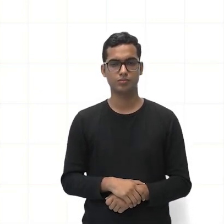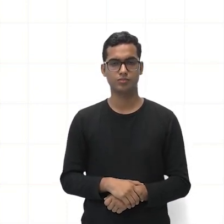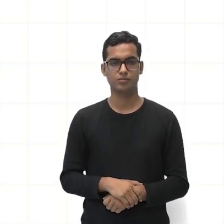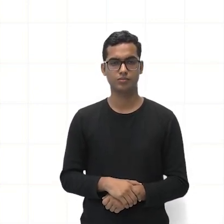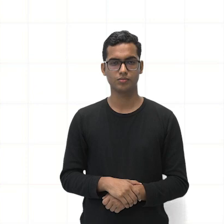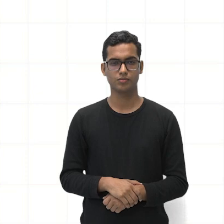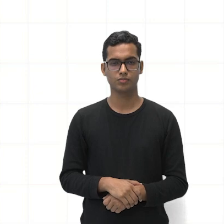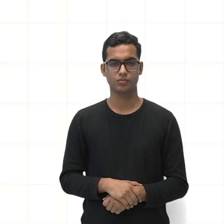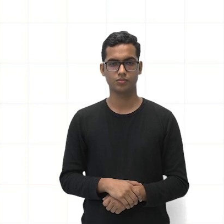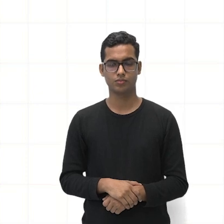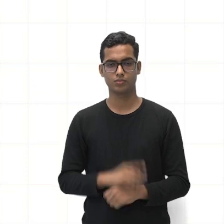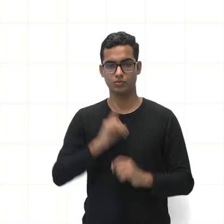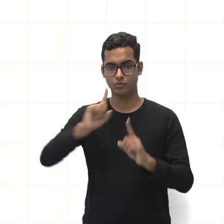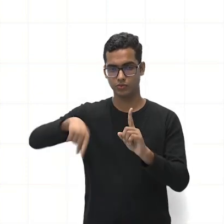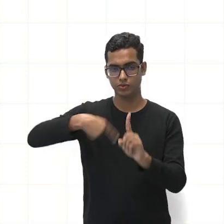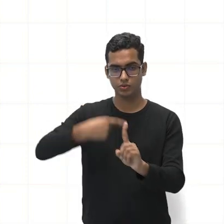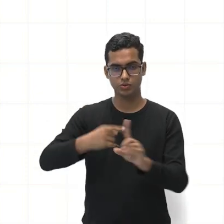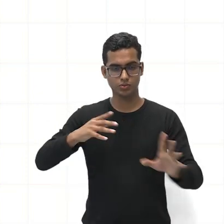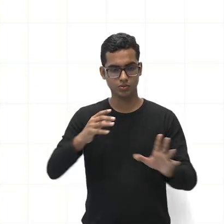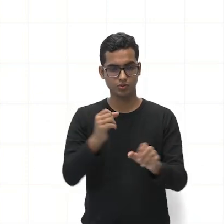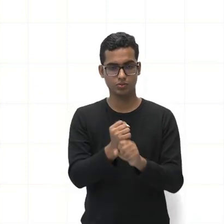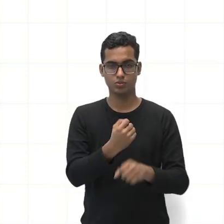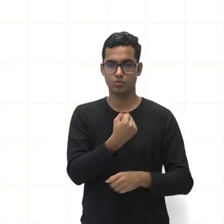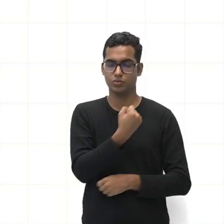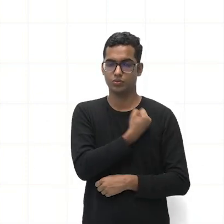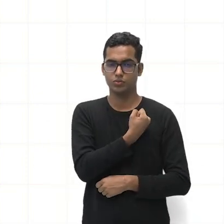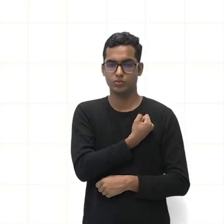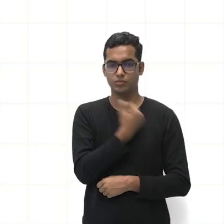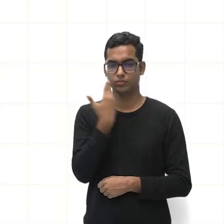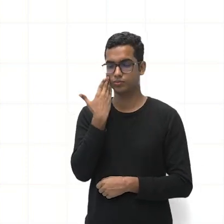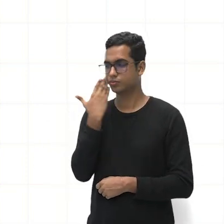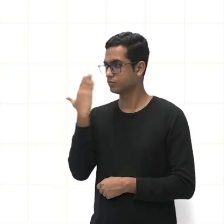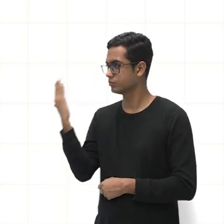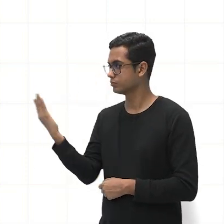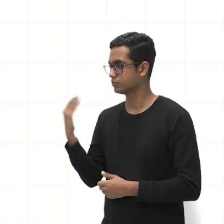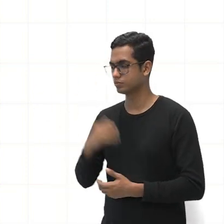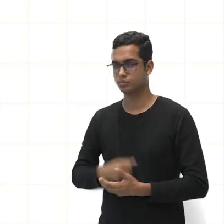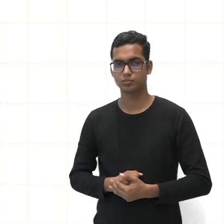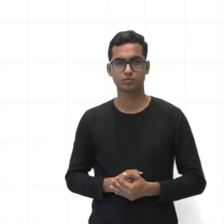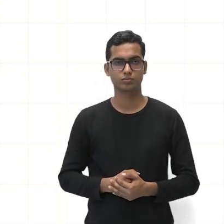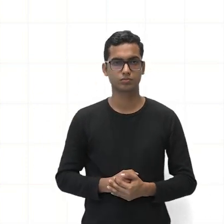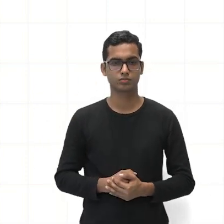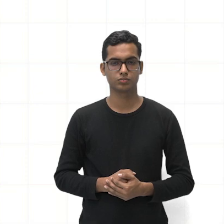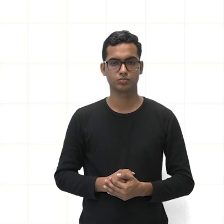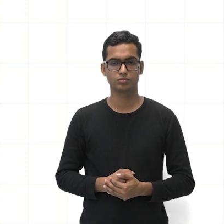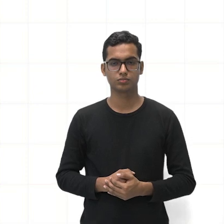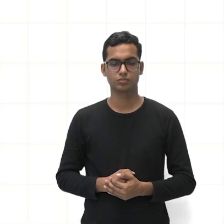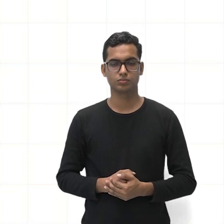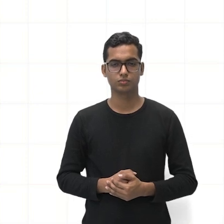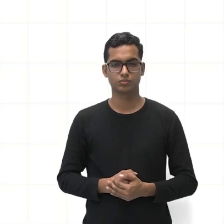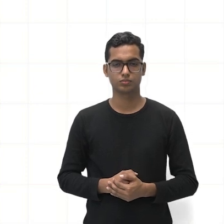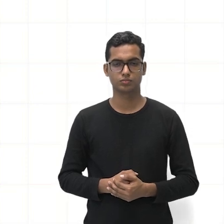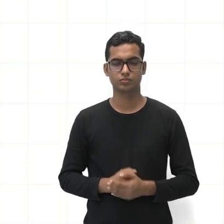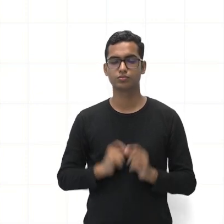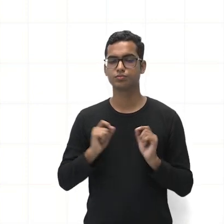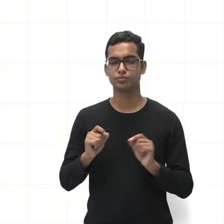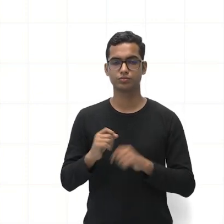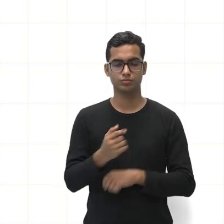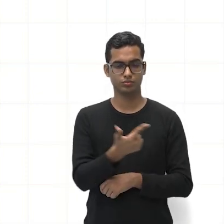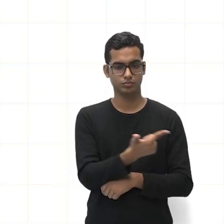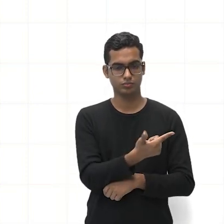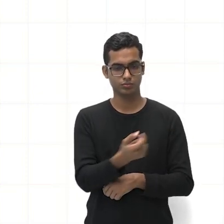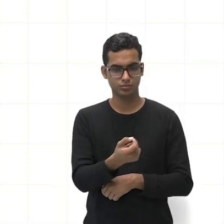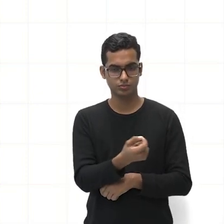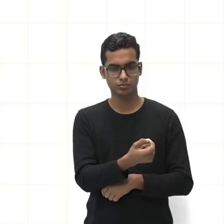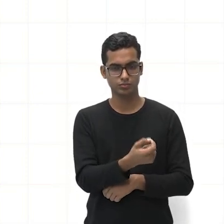dessa adição entre dois números, né, decimais foi essa daqui, né,